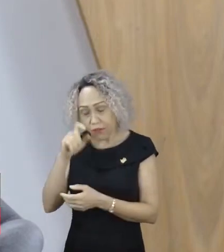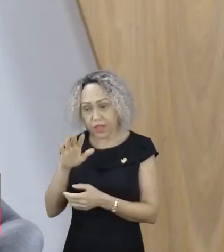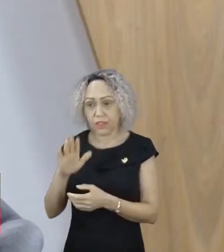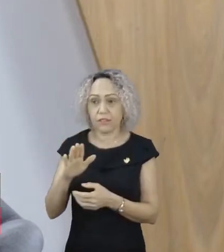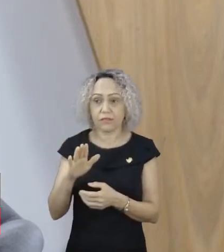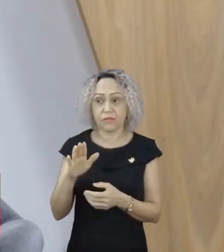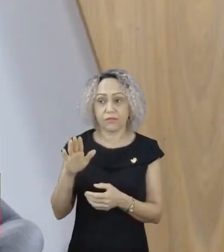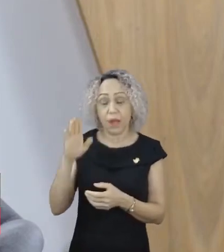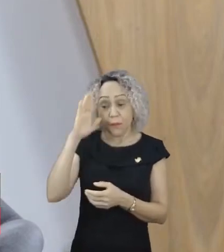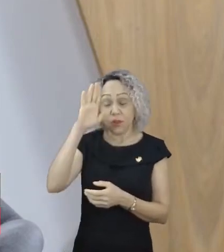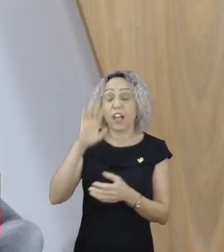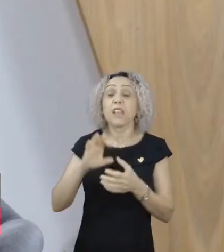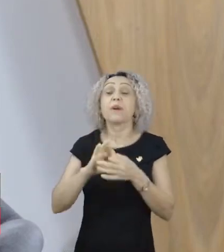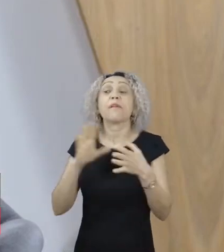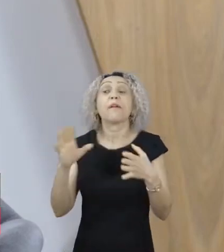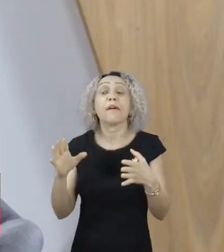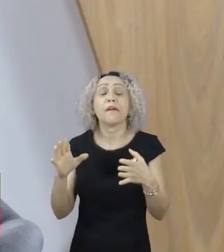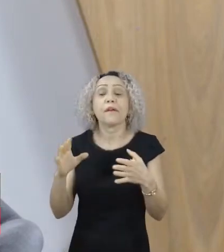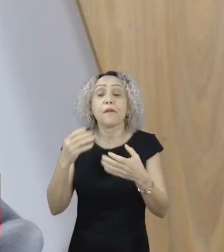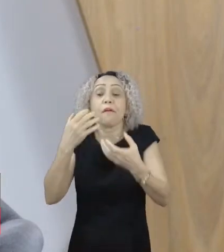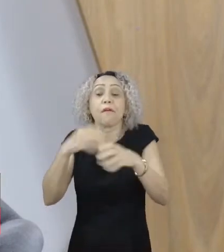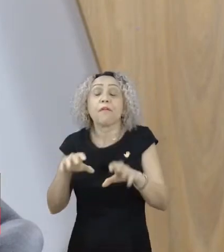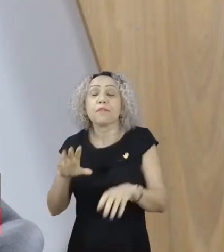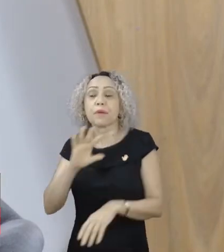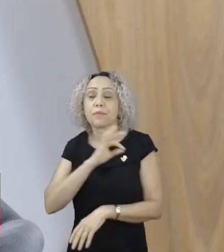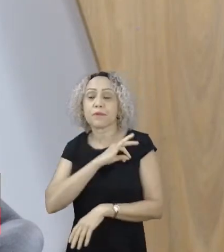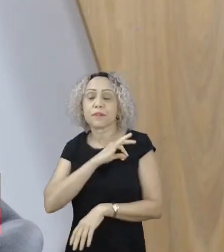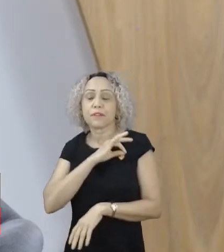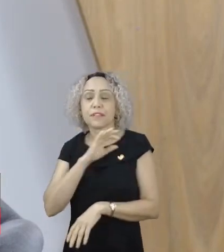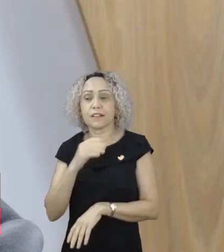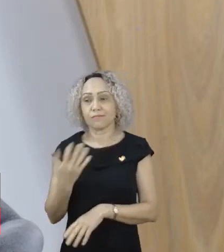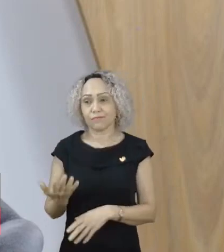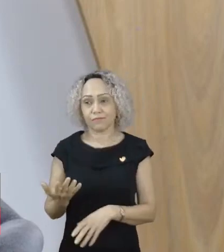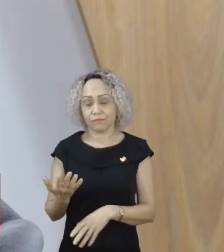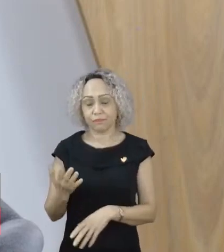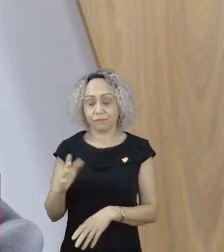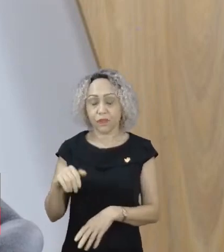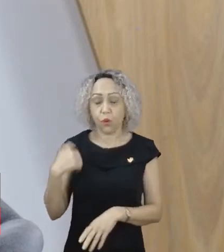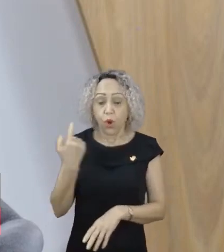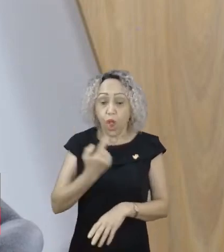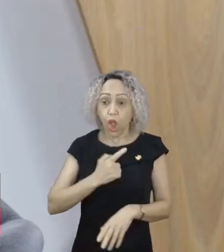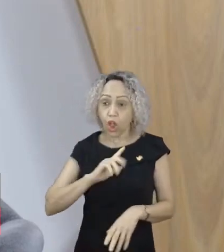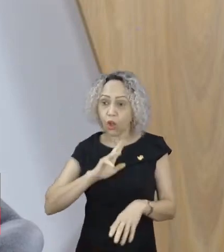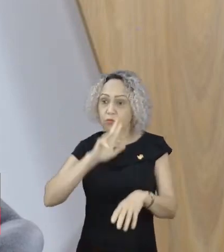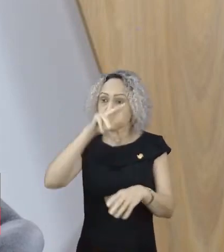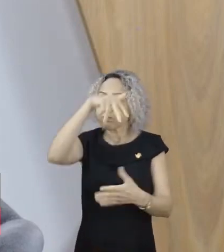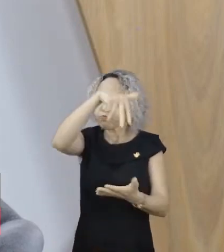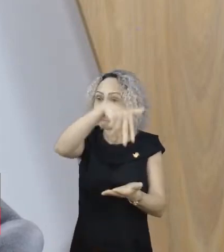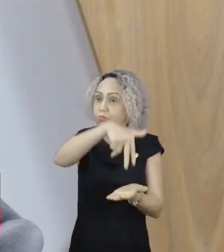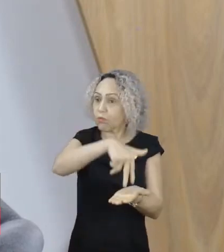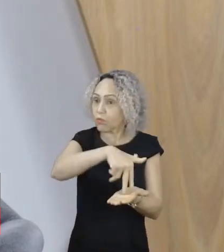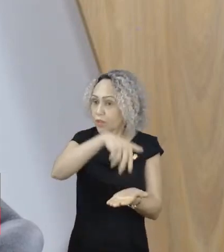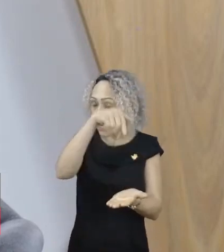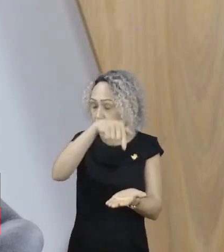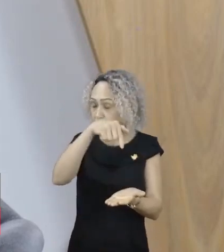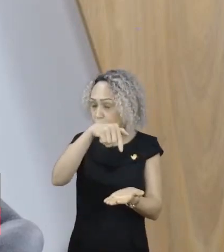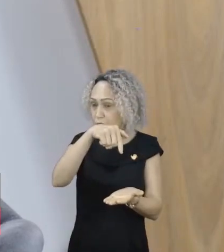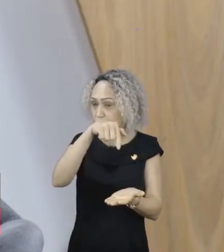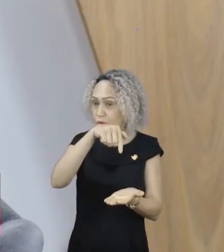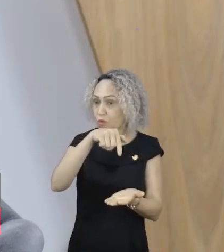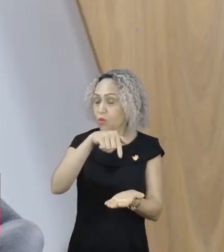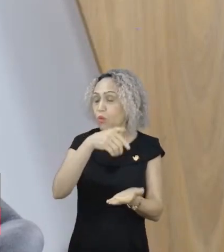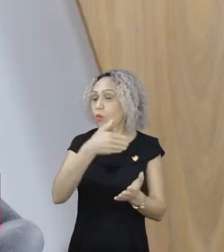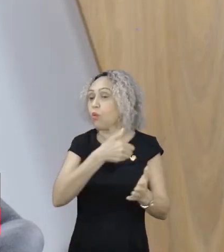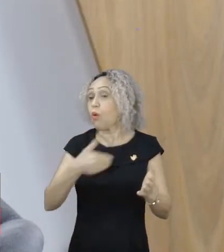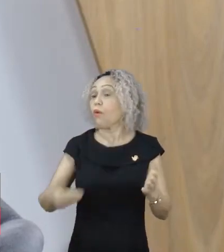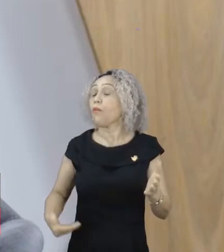situação. Foi justamente a gente viu que todas as áreas estavam com carência de pessoal muito grande. Muita gente se aposentou com a reforma da